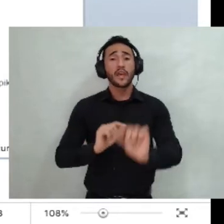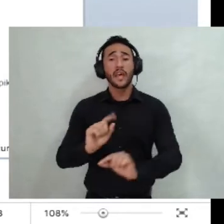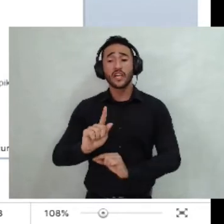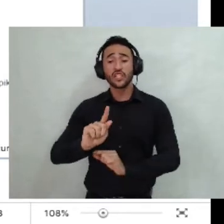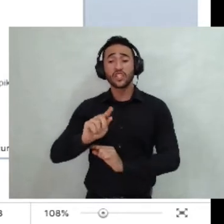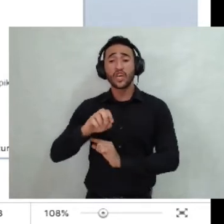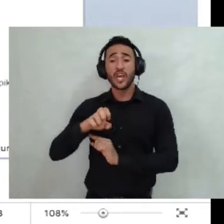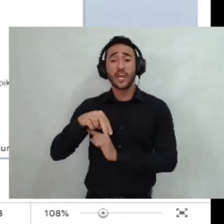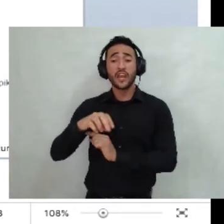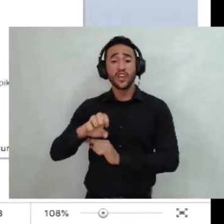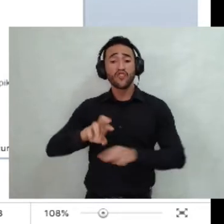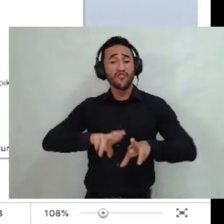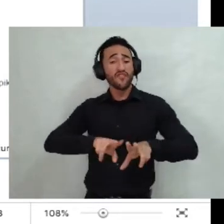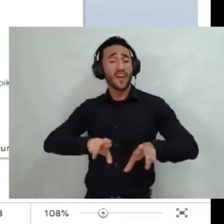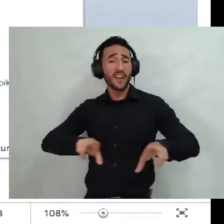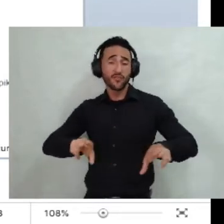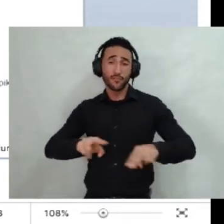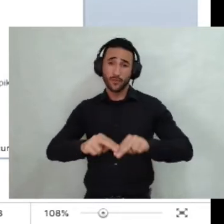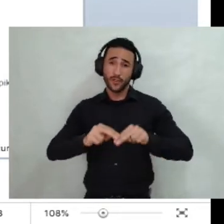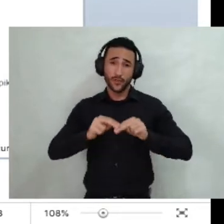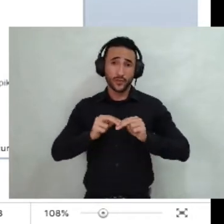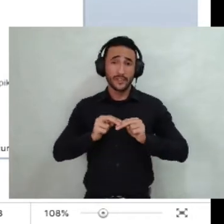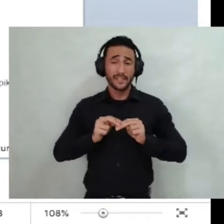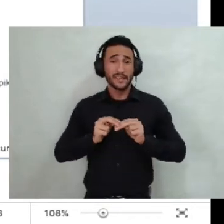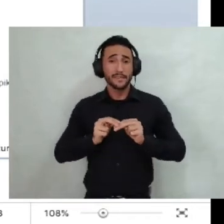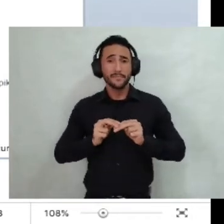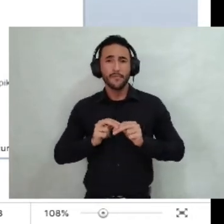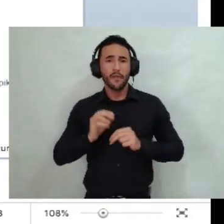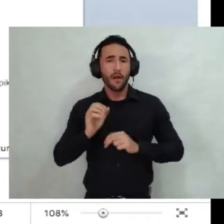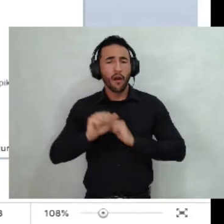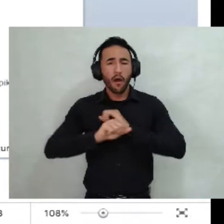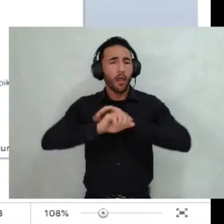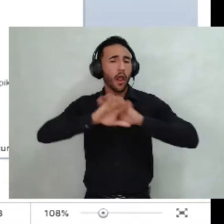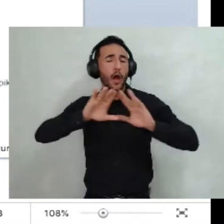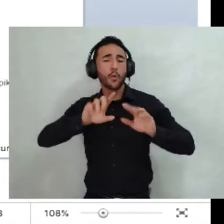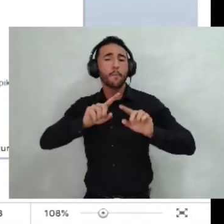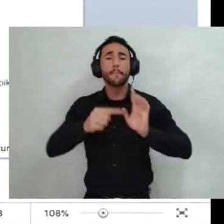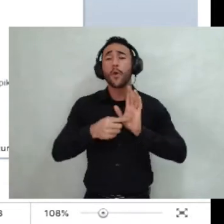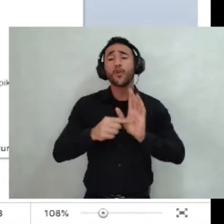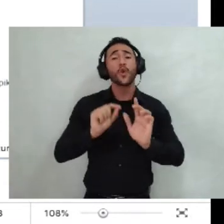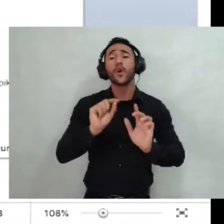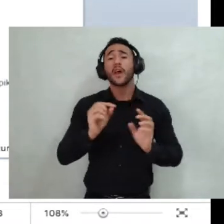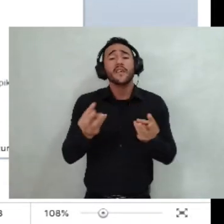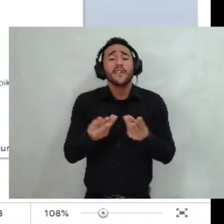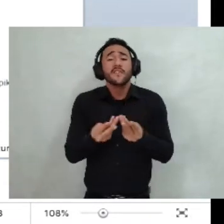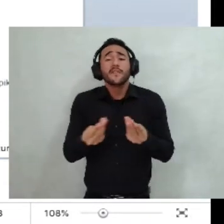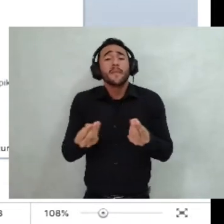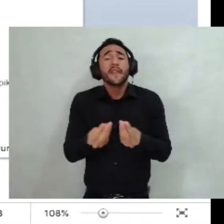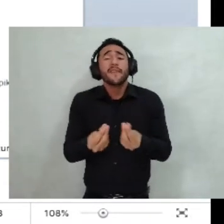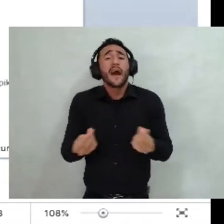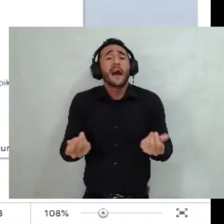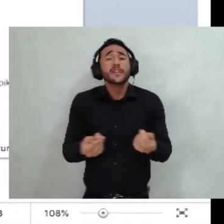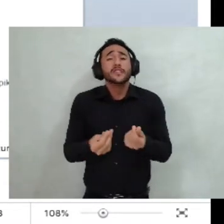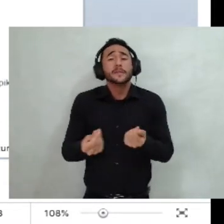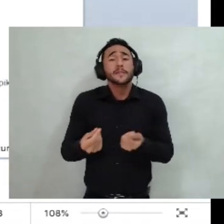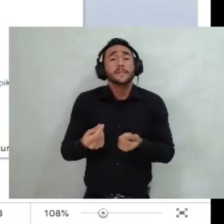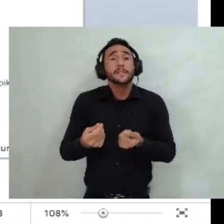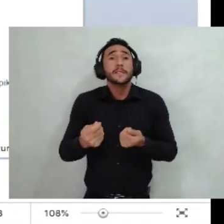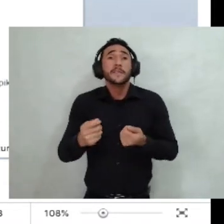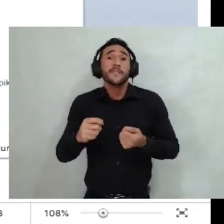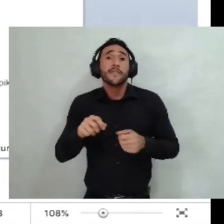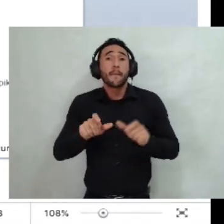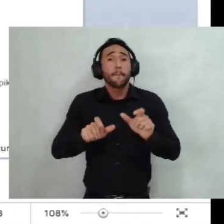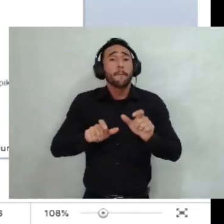E claramente isso vai determinar a sensibilidade que eu posso ter de um protocolo